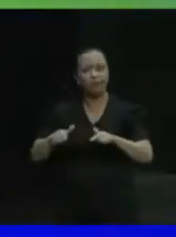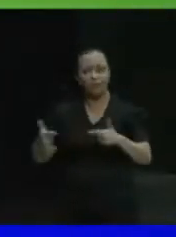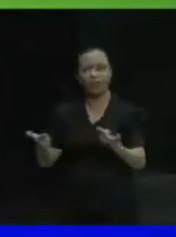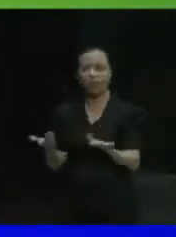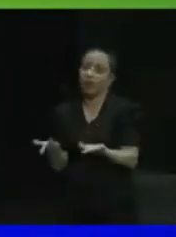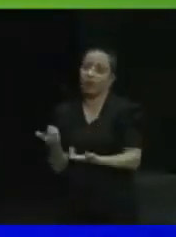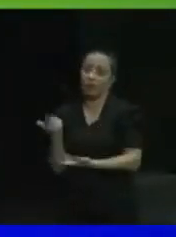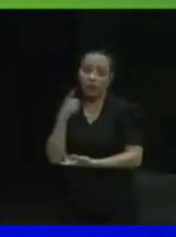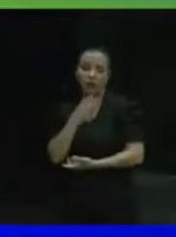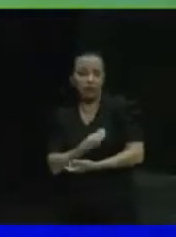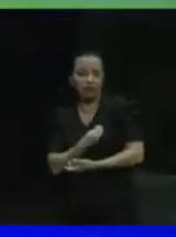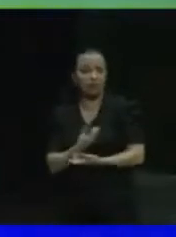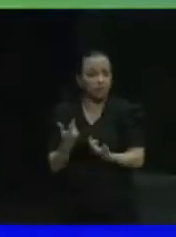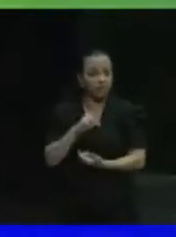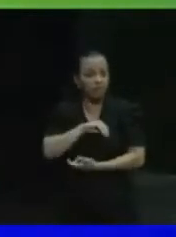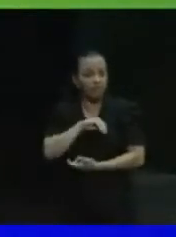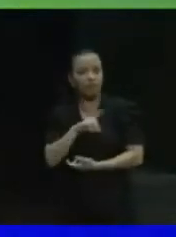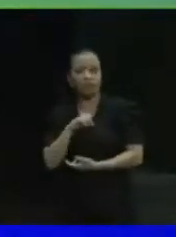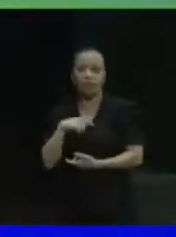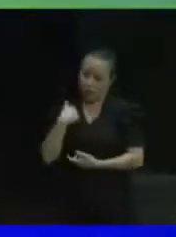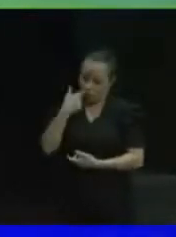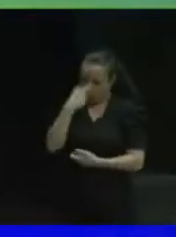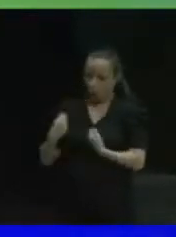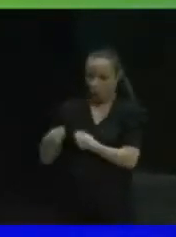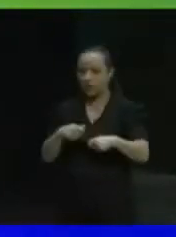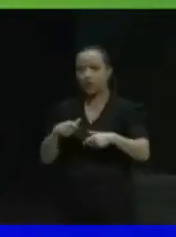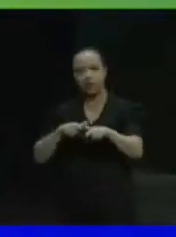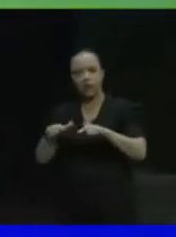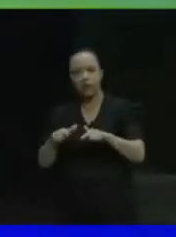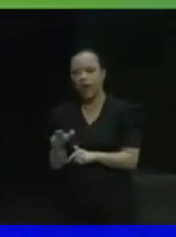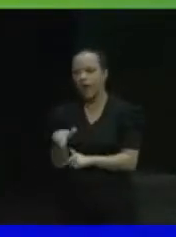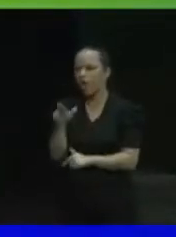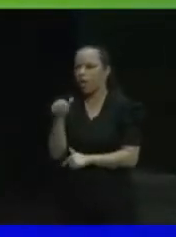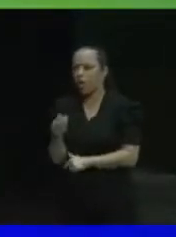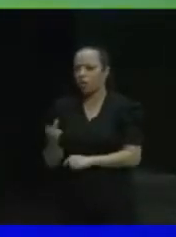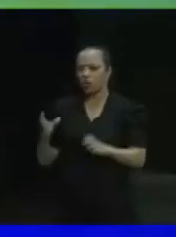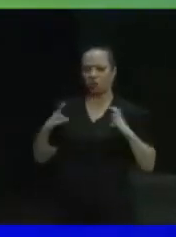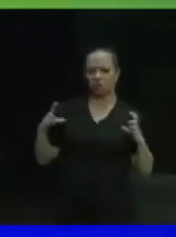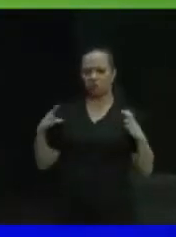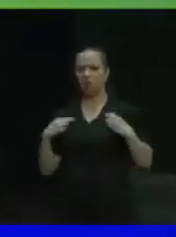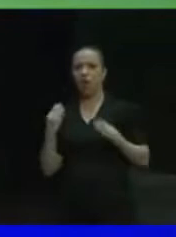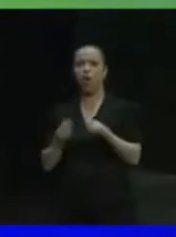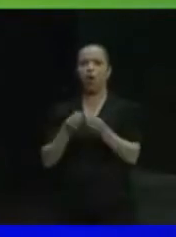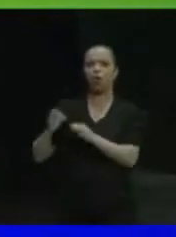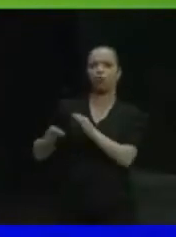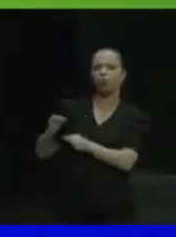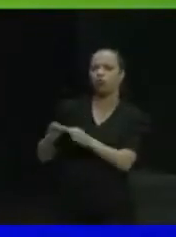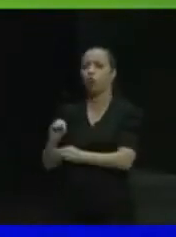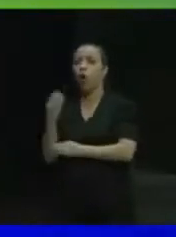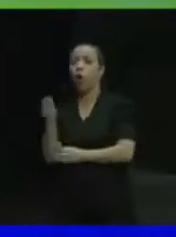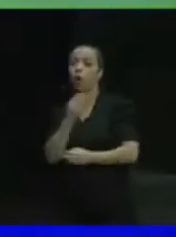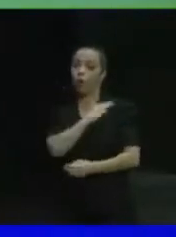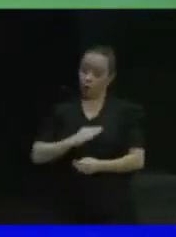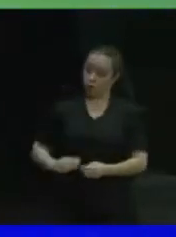de ganhar a vida. Eu precisava trabalhar. Nunca enriqueci como juiz ou como